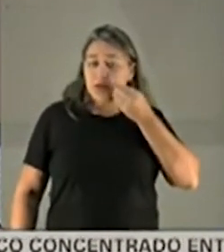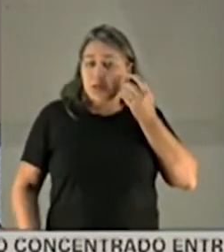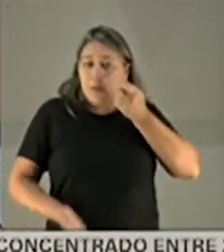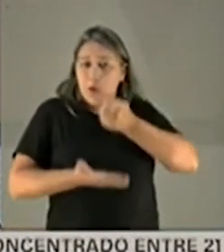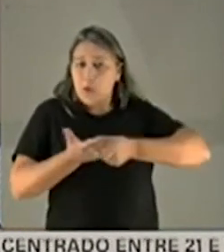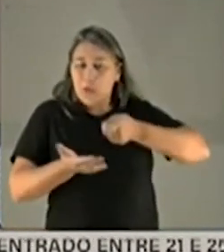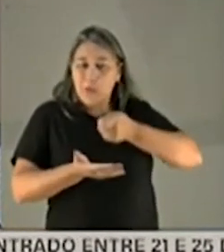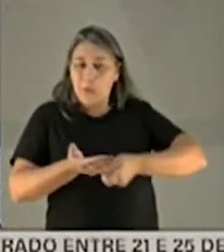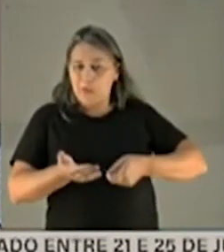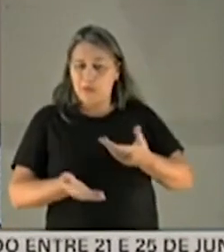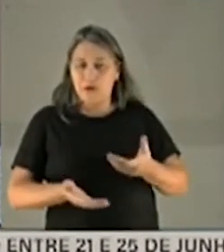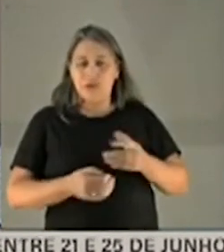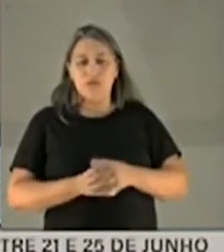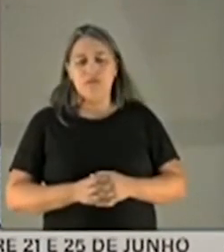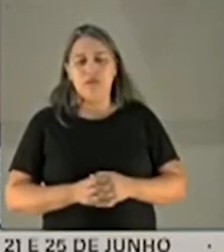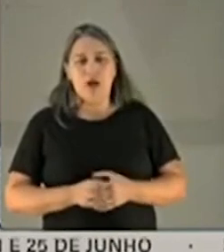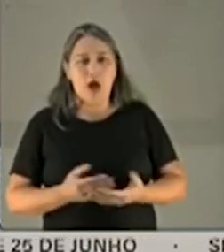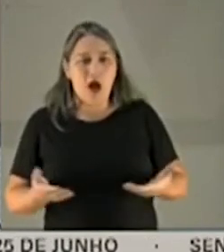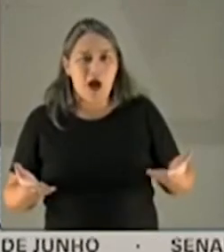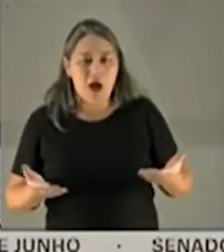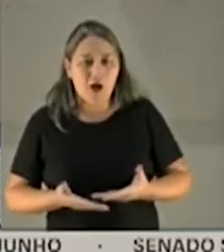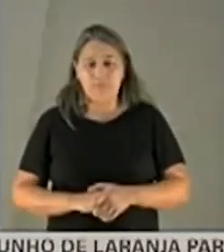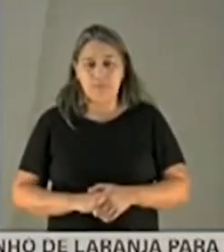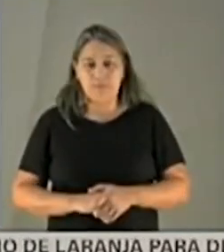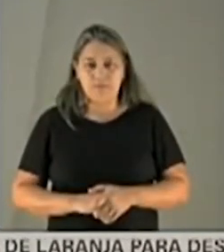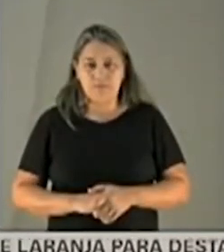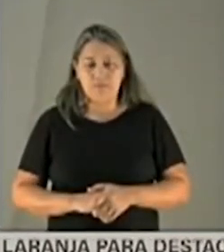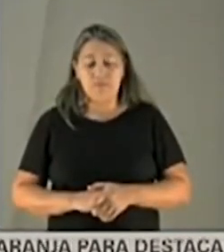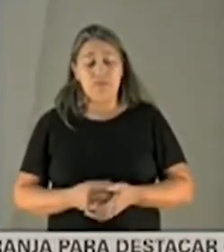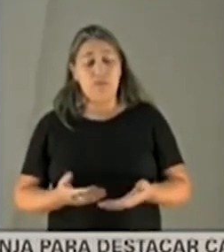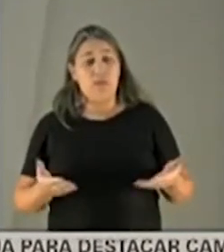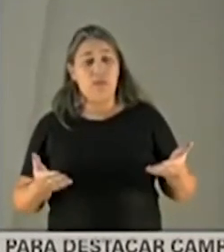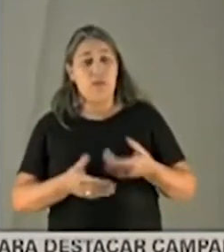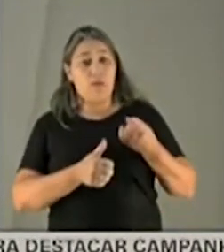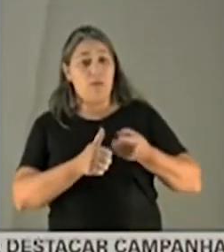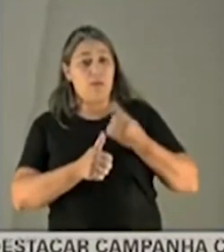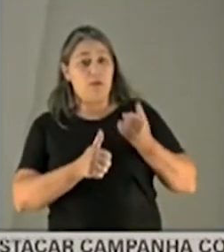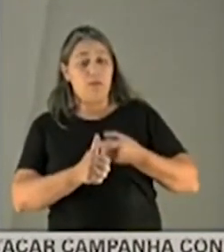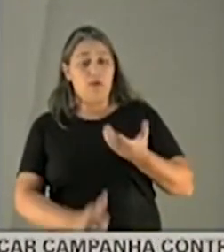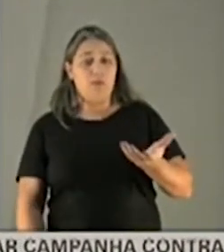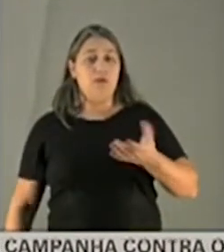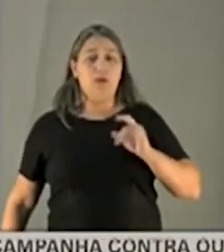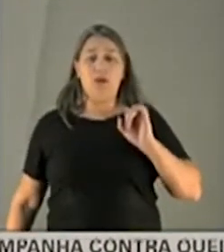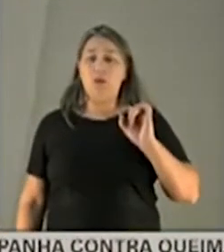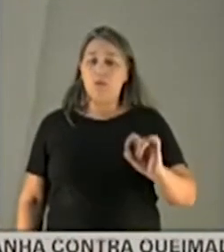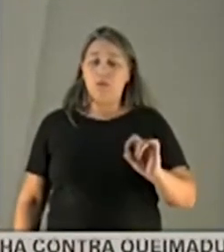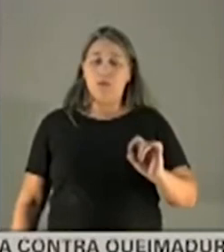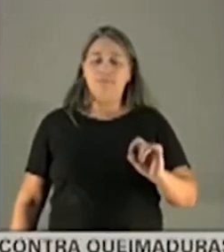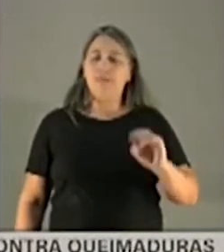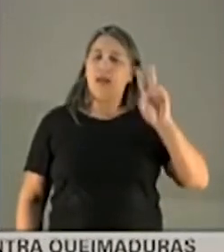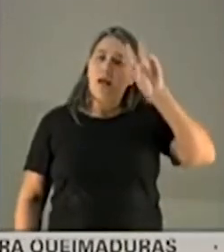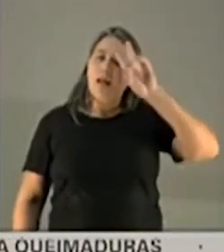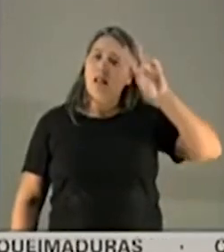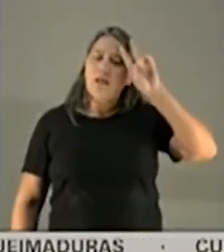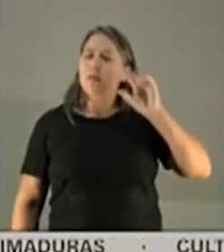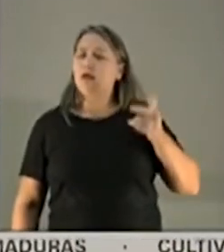da tarefa gigantesca no momento de pandemia? Primeiro, eu queria trazer aqui uma lembrança de que